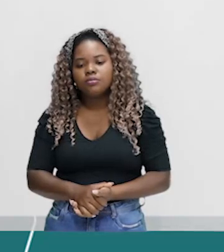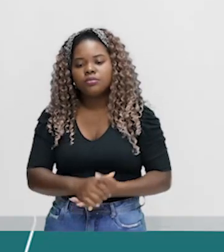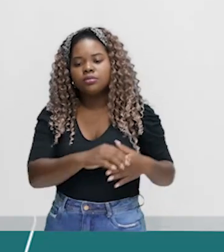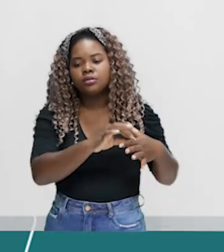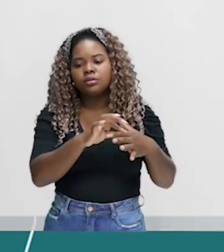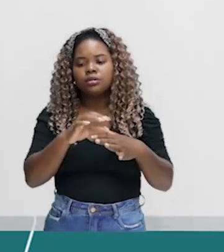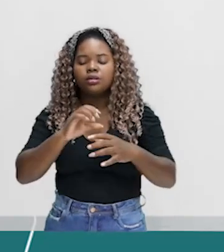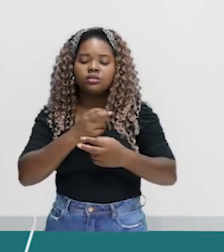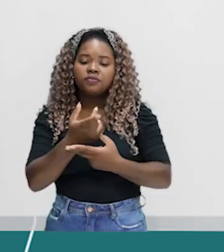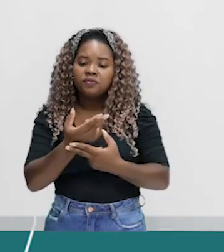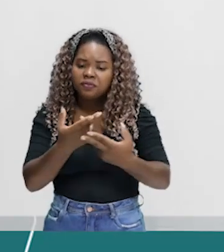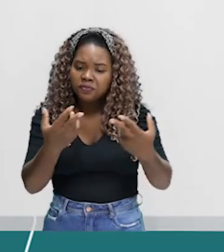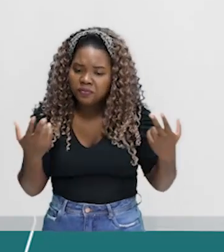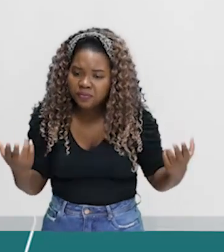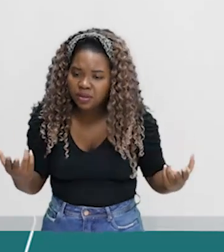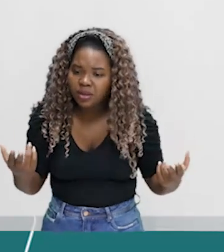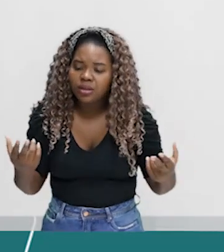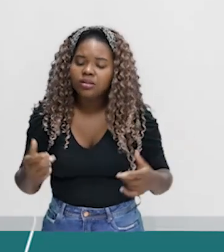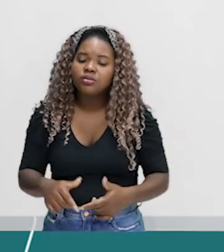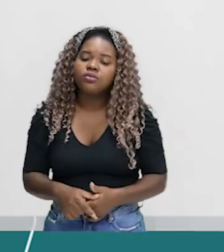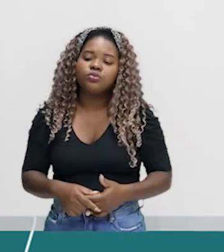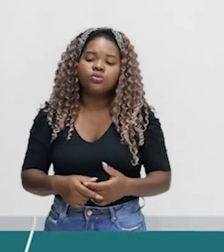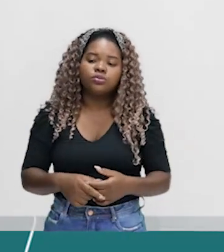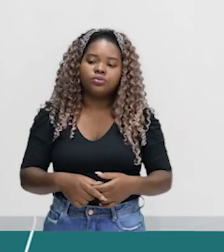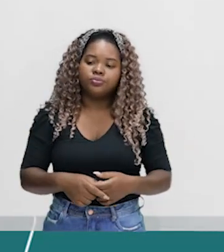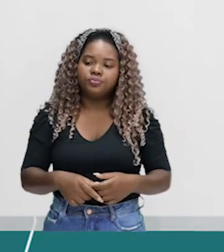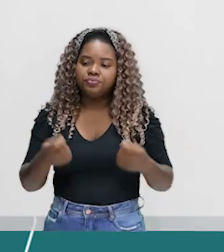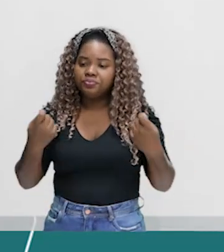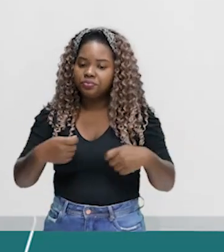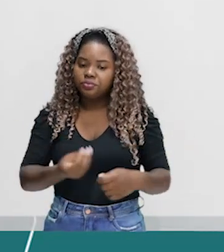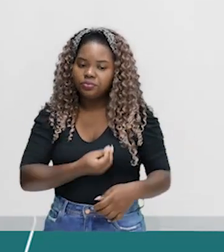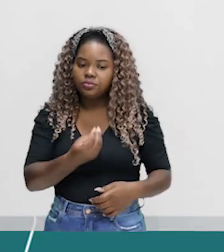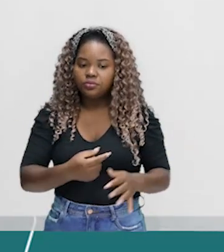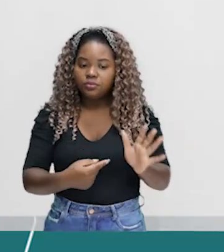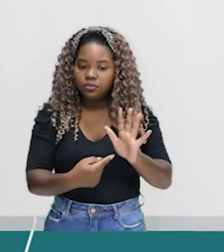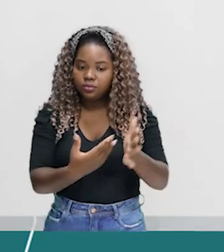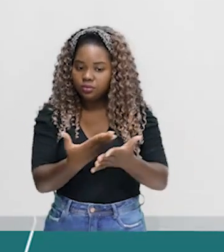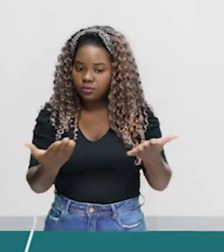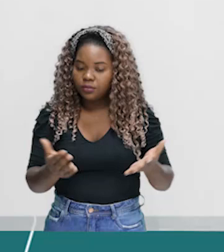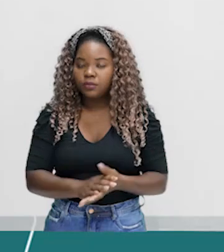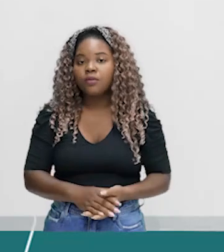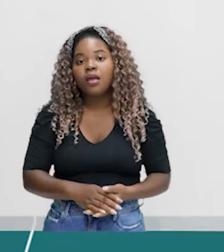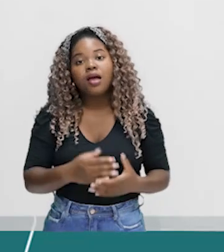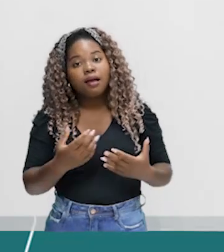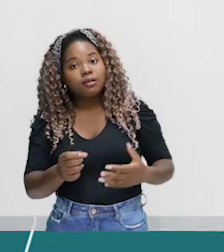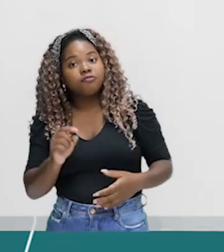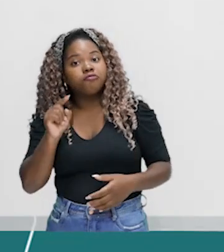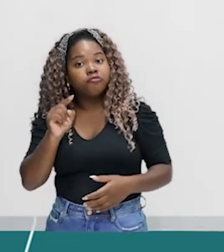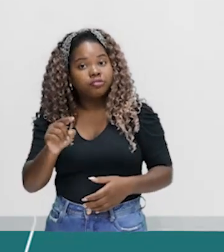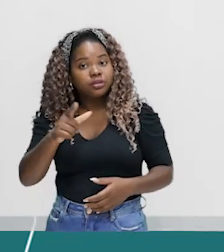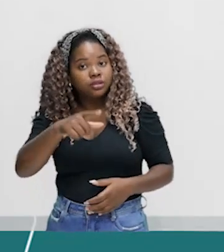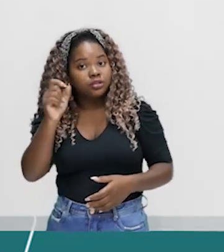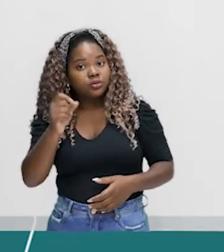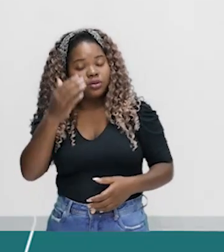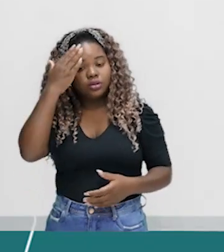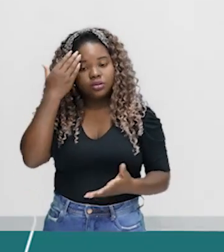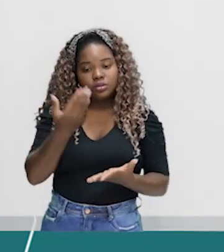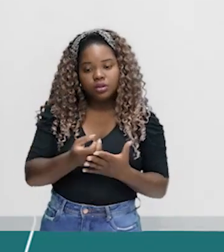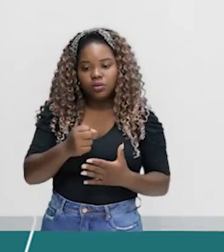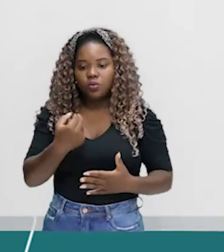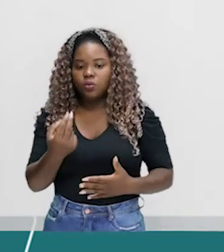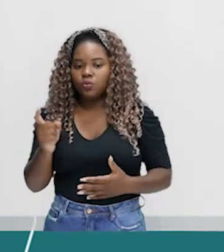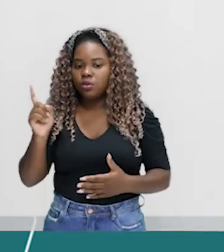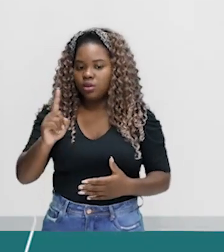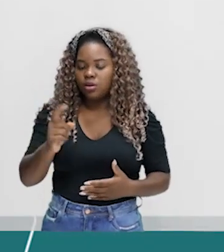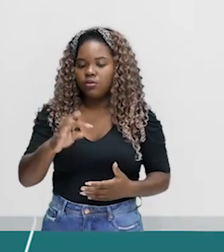muitas condições para a vida, tá? Que eu vou apresentar aqui para vocês. Aí cabe a vocês acreditar ou não na teoria aqui do Big